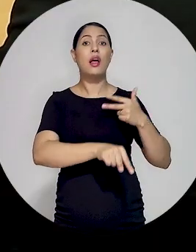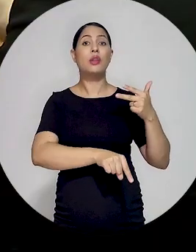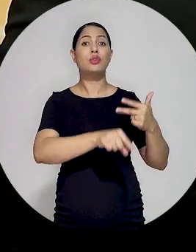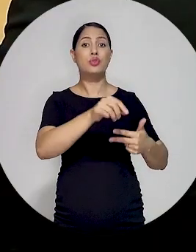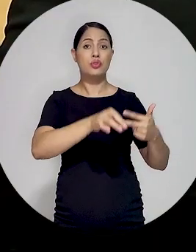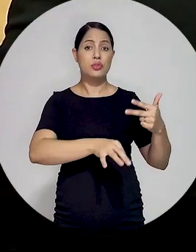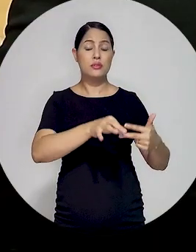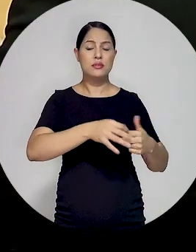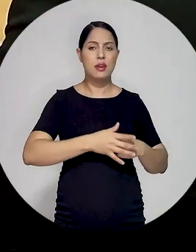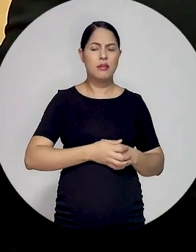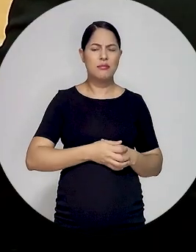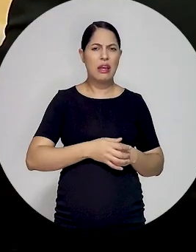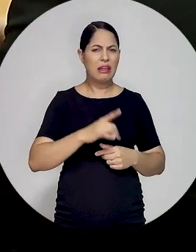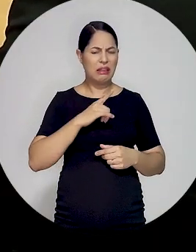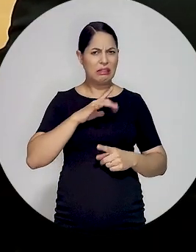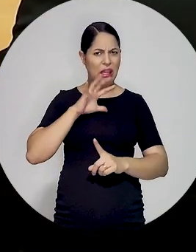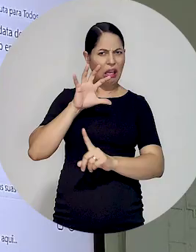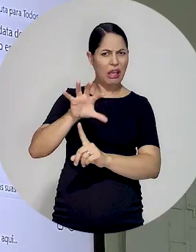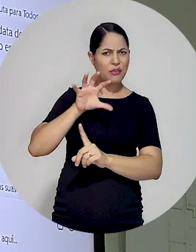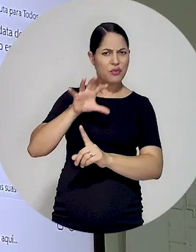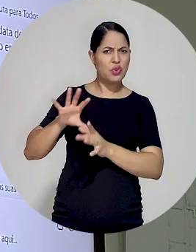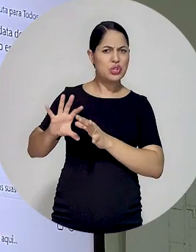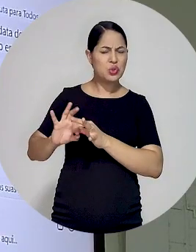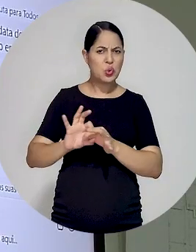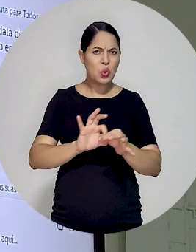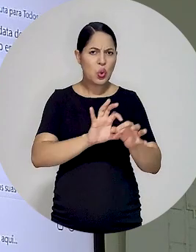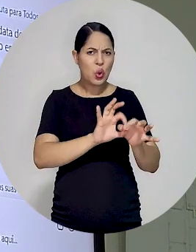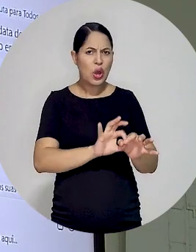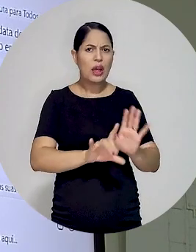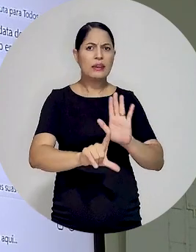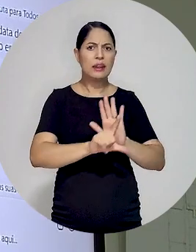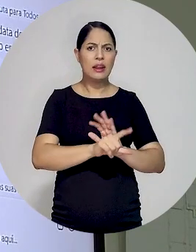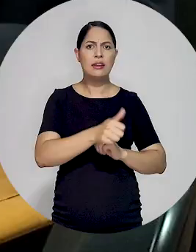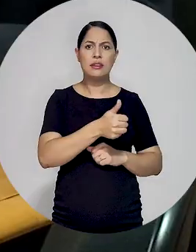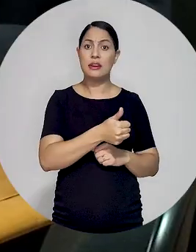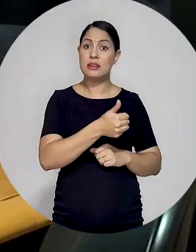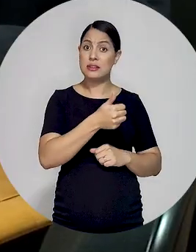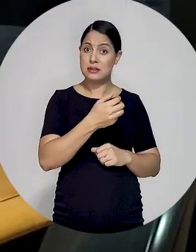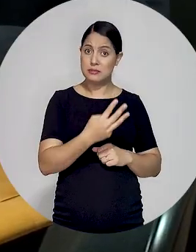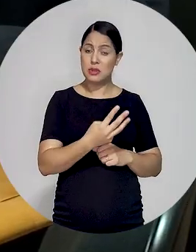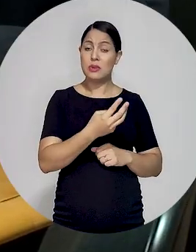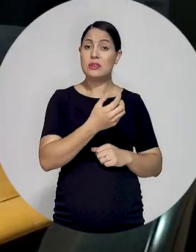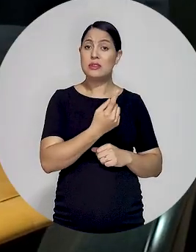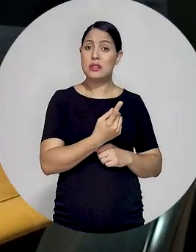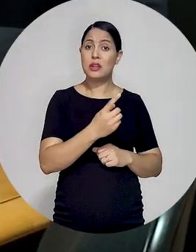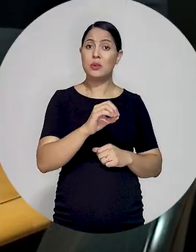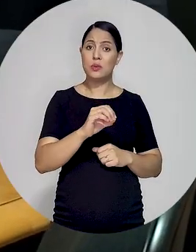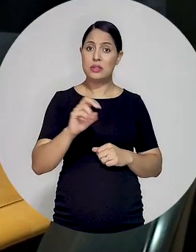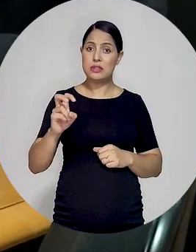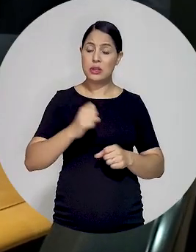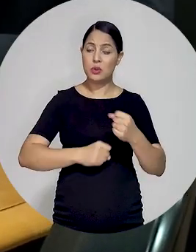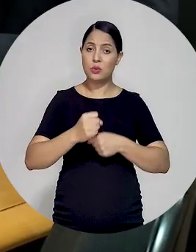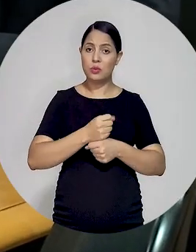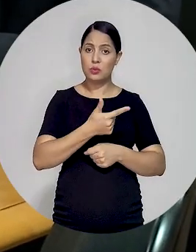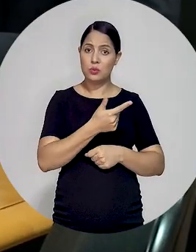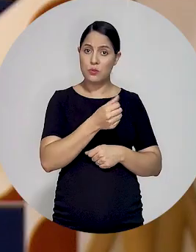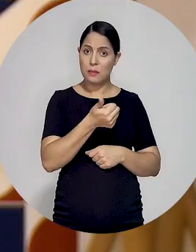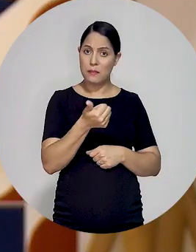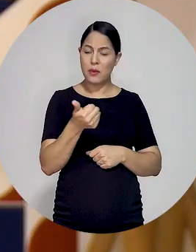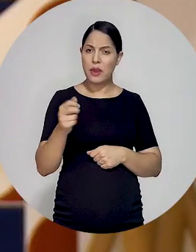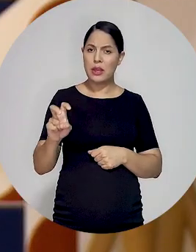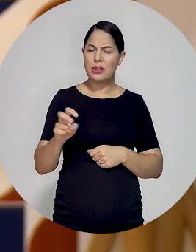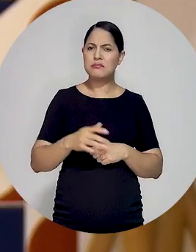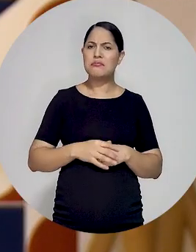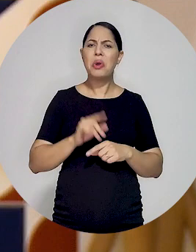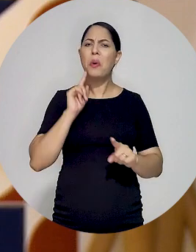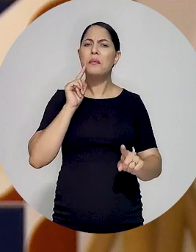no Judiciário que afetam diretamente ou indiretamente a aplicação de dispositivos da Lei 13.105 de 2015.